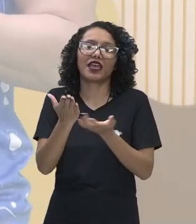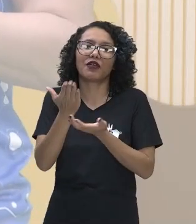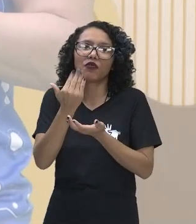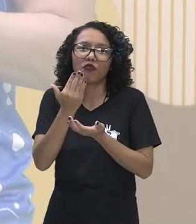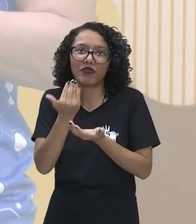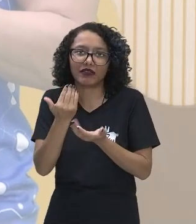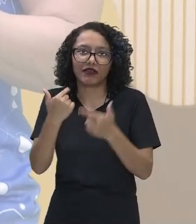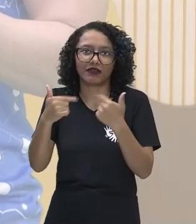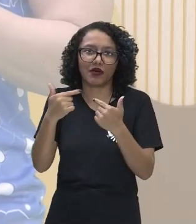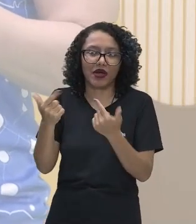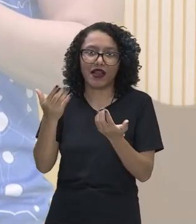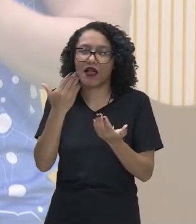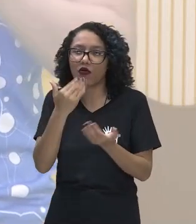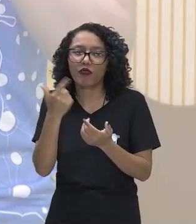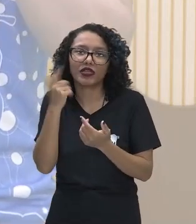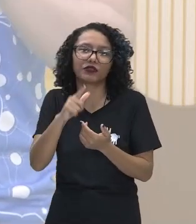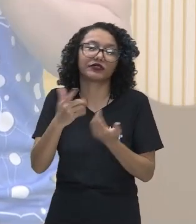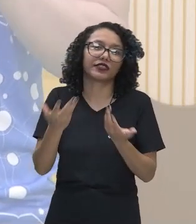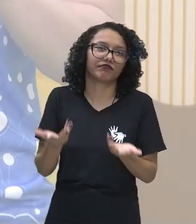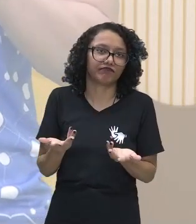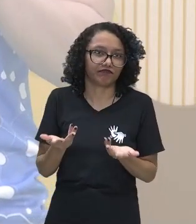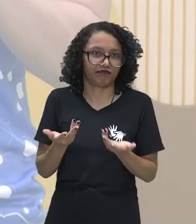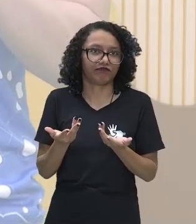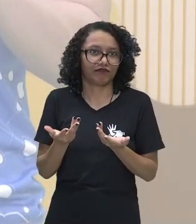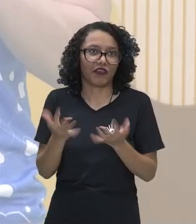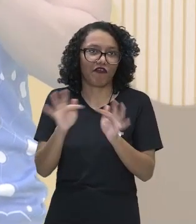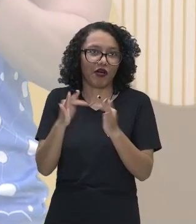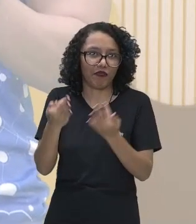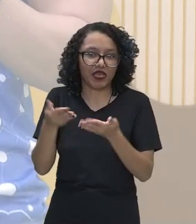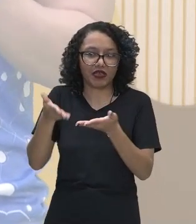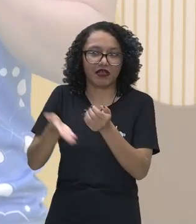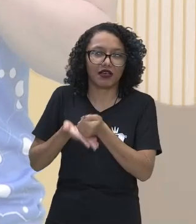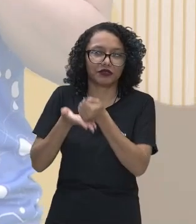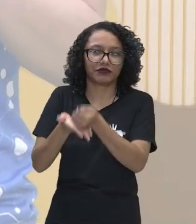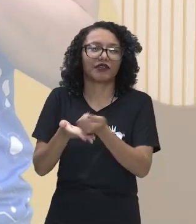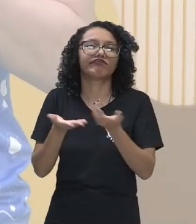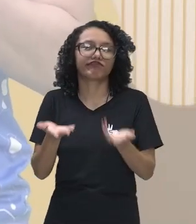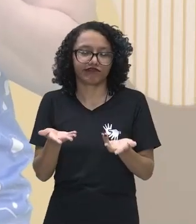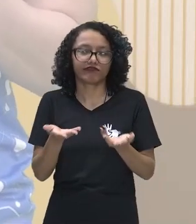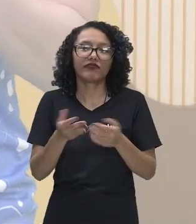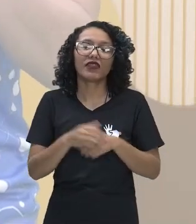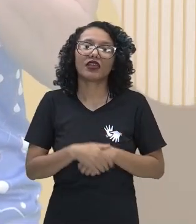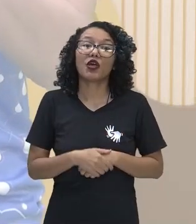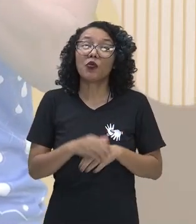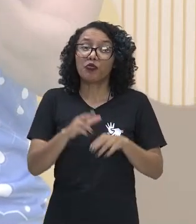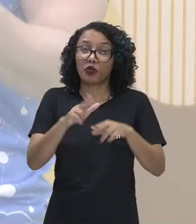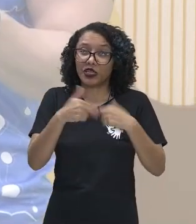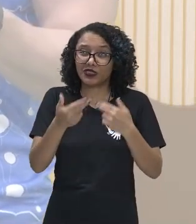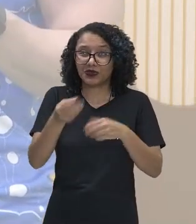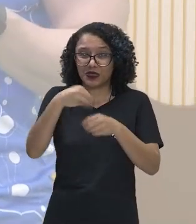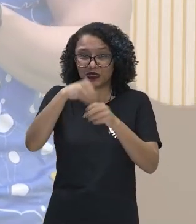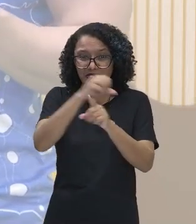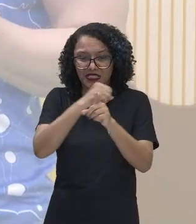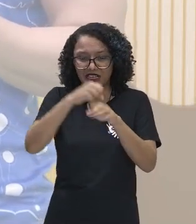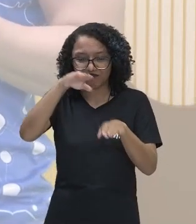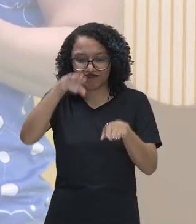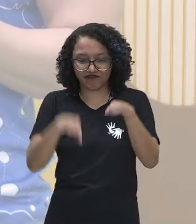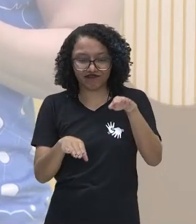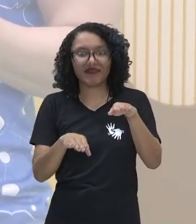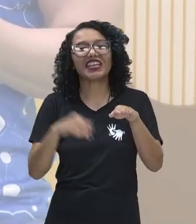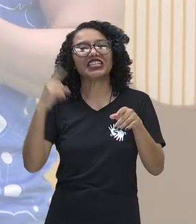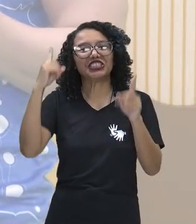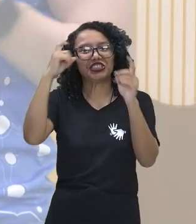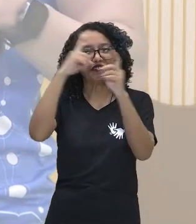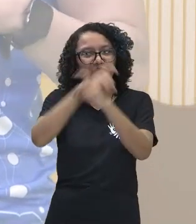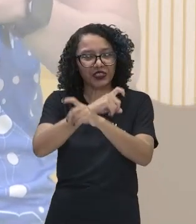mesa da sua família, por exemplo. Então, dentro dessa sociedade desigual, é muito difícil a gente desenvolver ali o